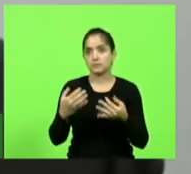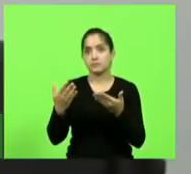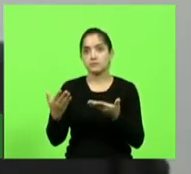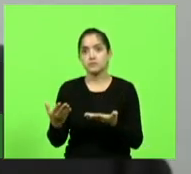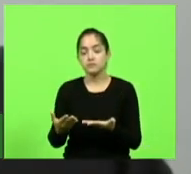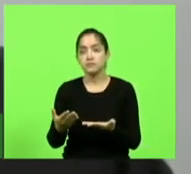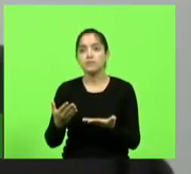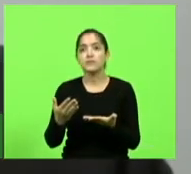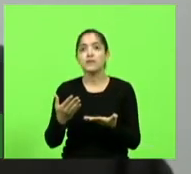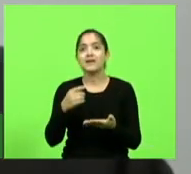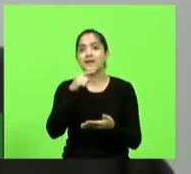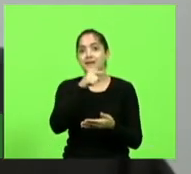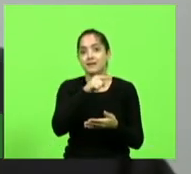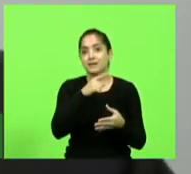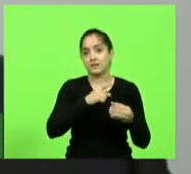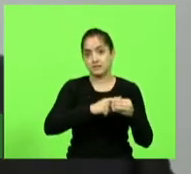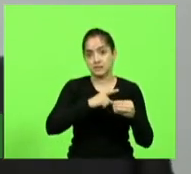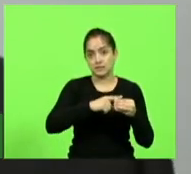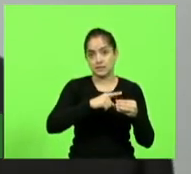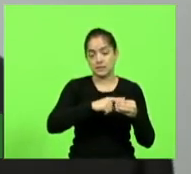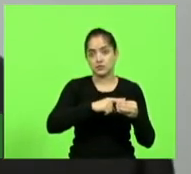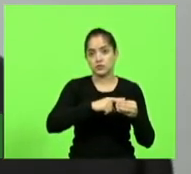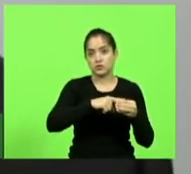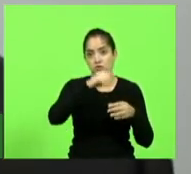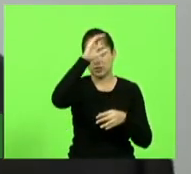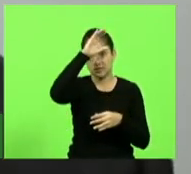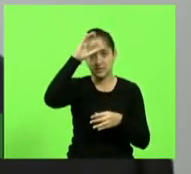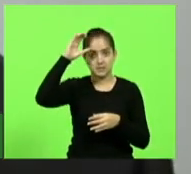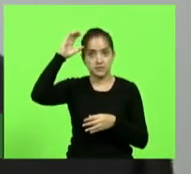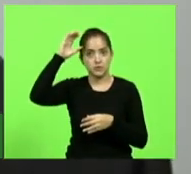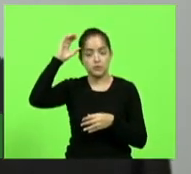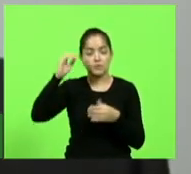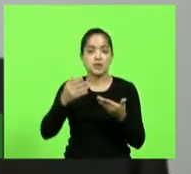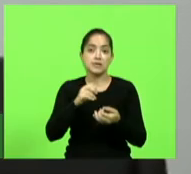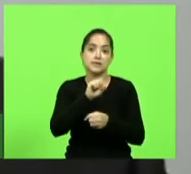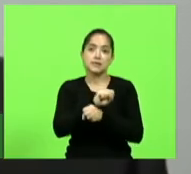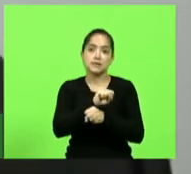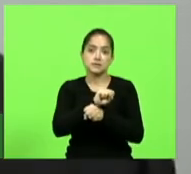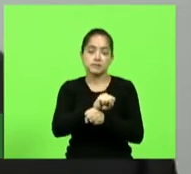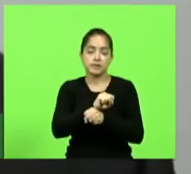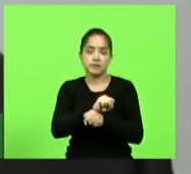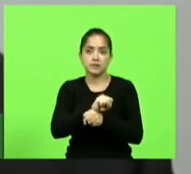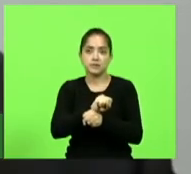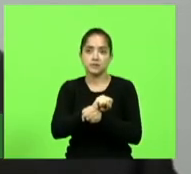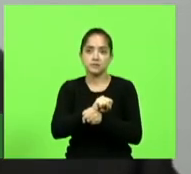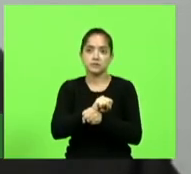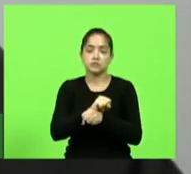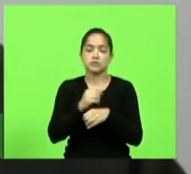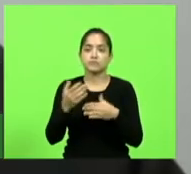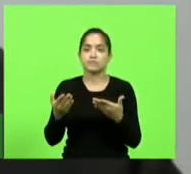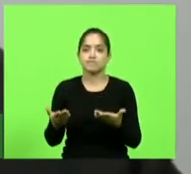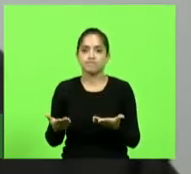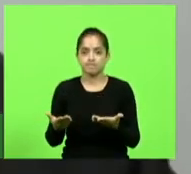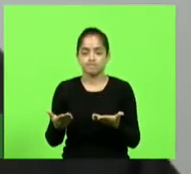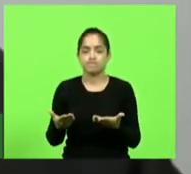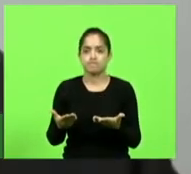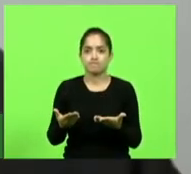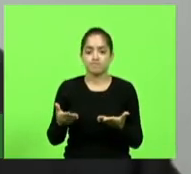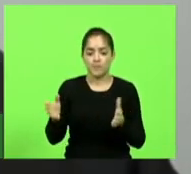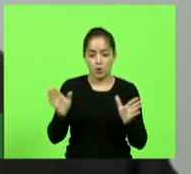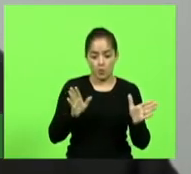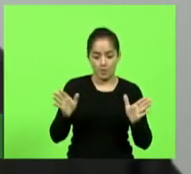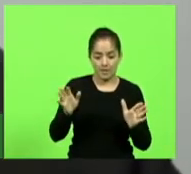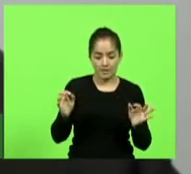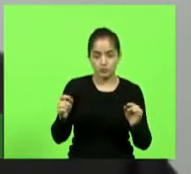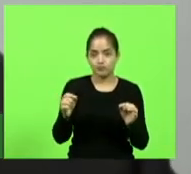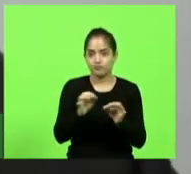aconteceu lá em Criciúma. O prefeito jogou a toalha e está esperando apenas que acabe com o prazo, o lapso